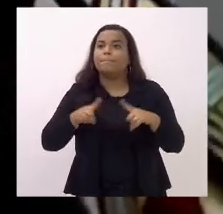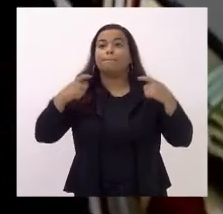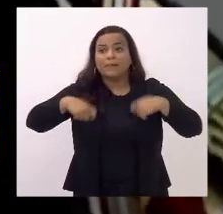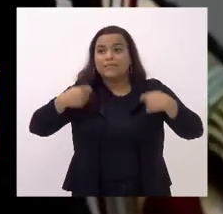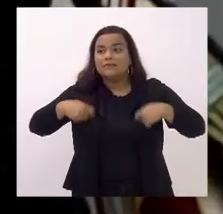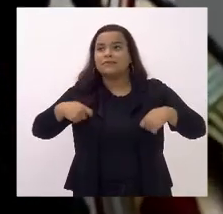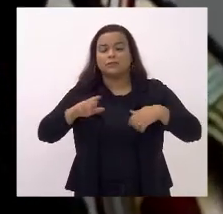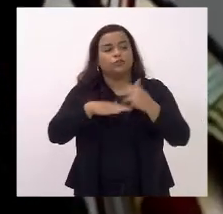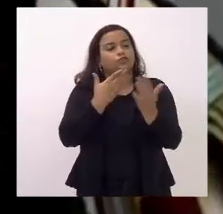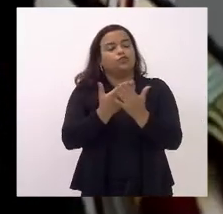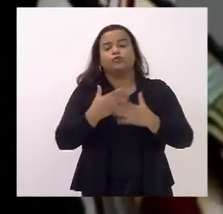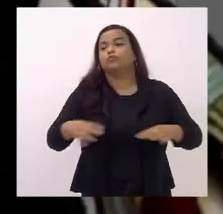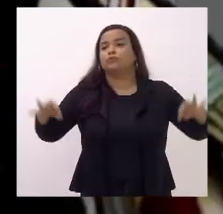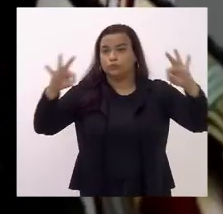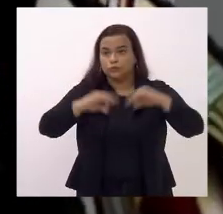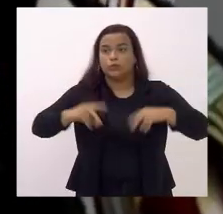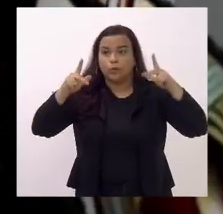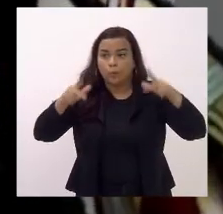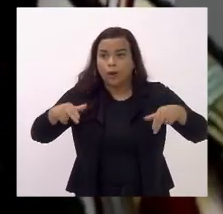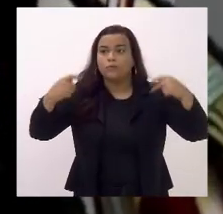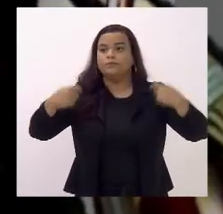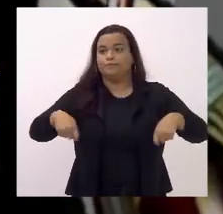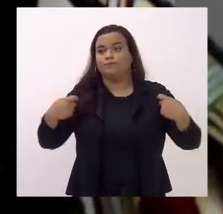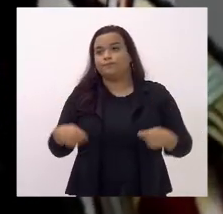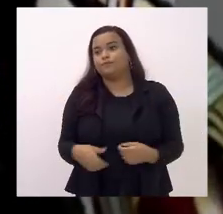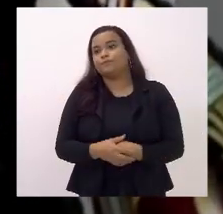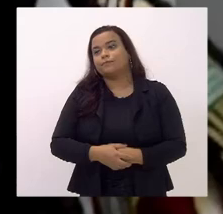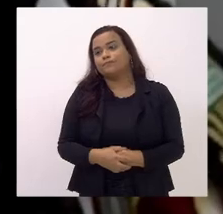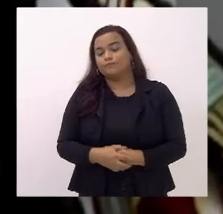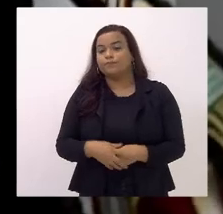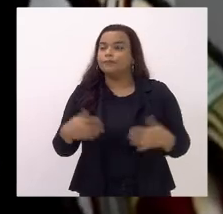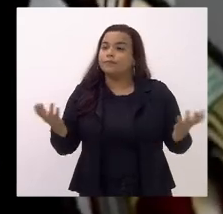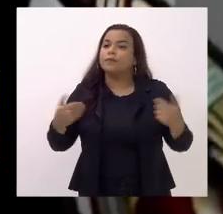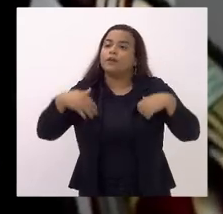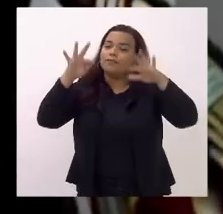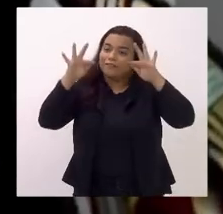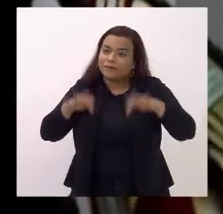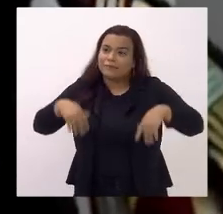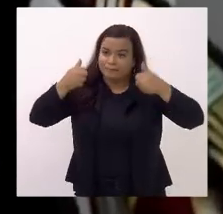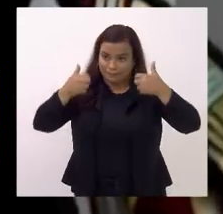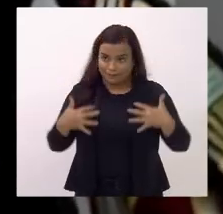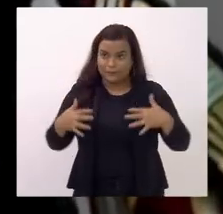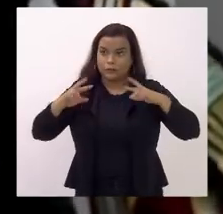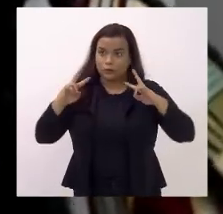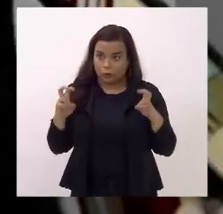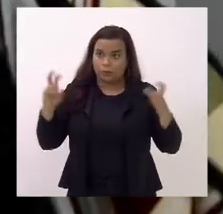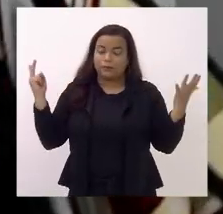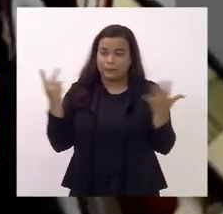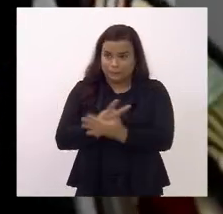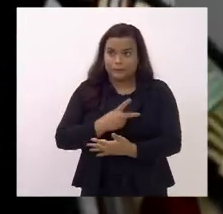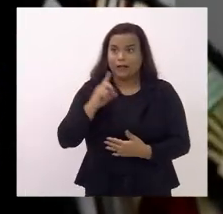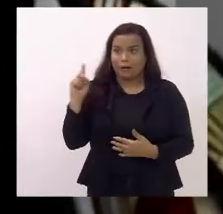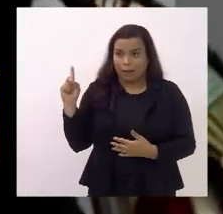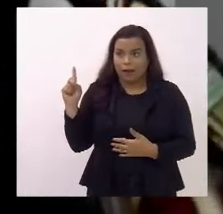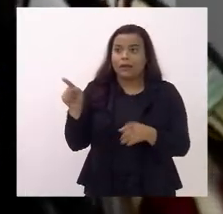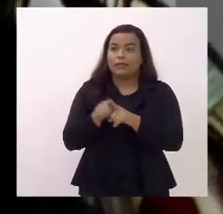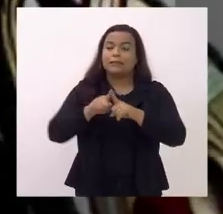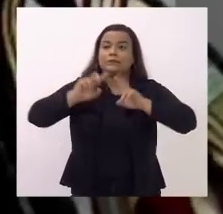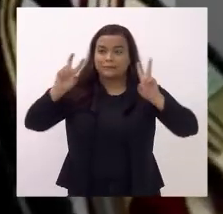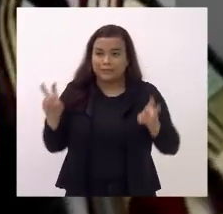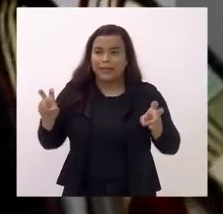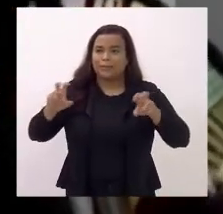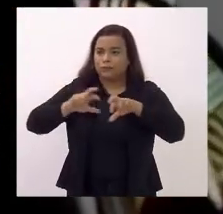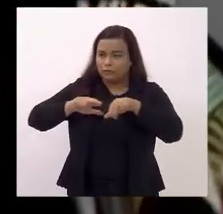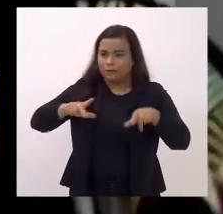todas as escolas. Então, eu finalizo aqui a minha fala sobre esse ocorrido e esses temas que são